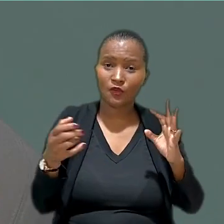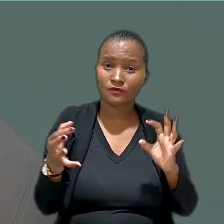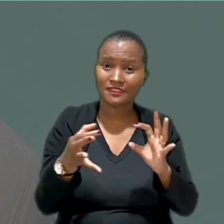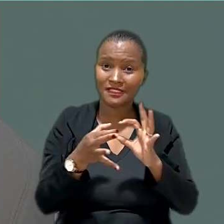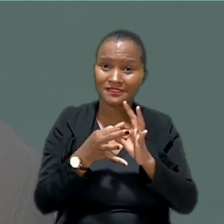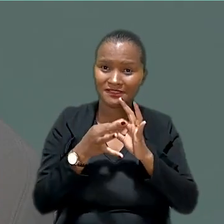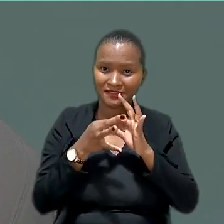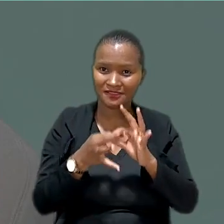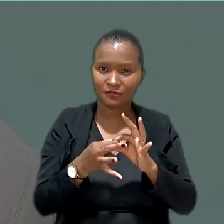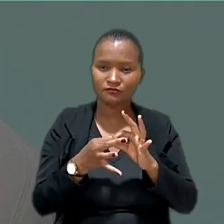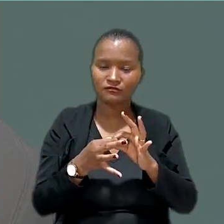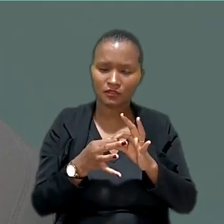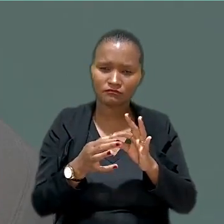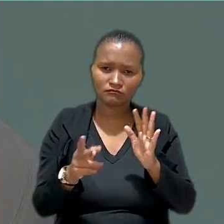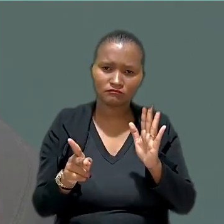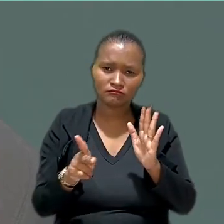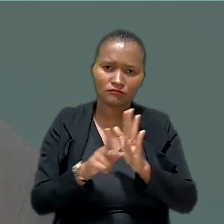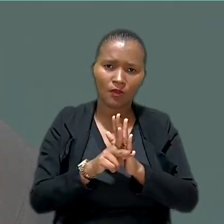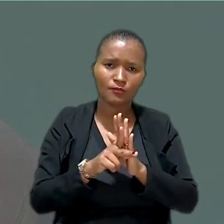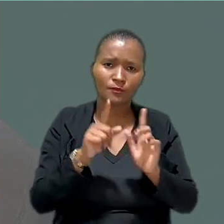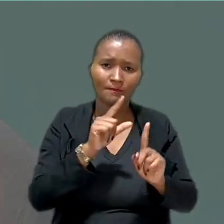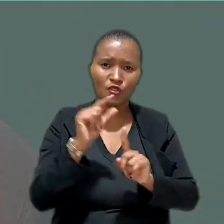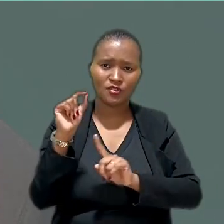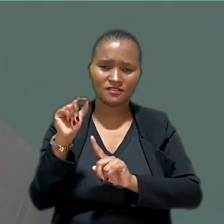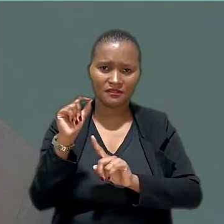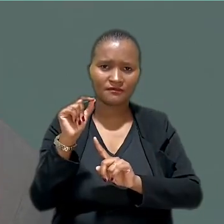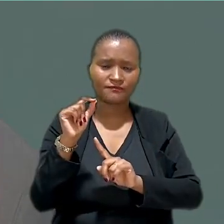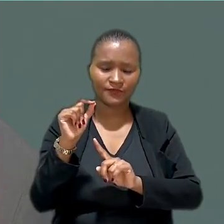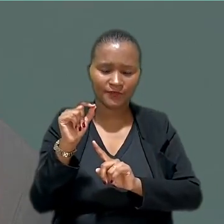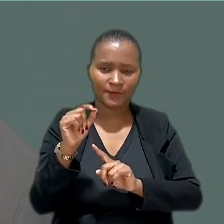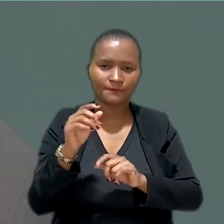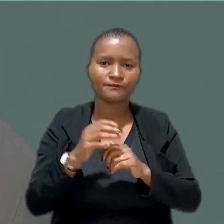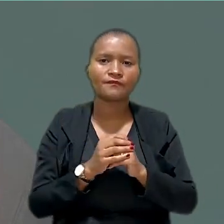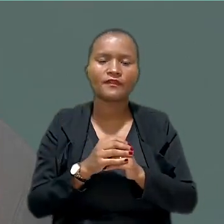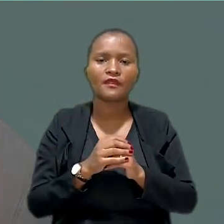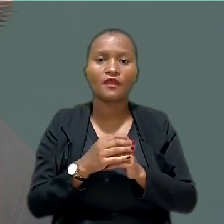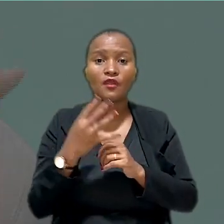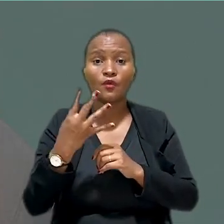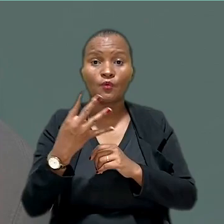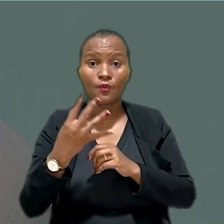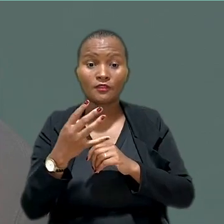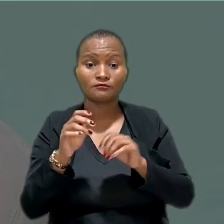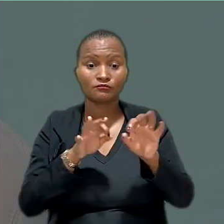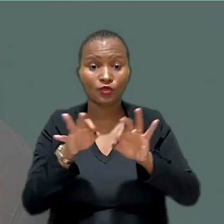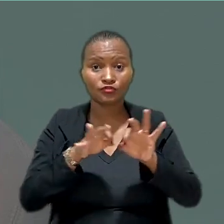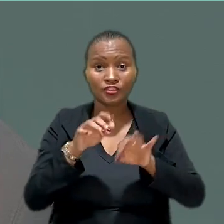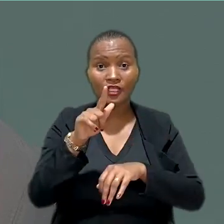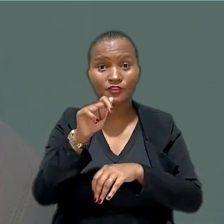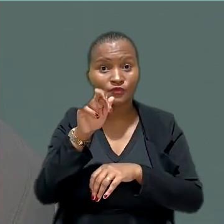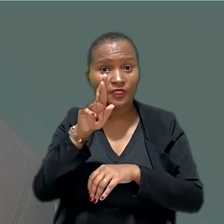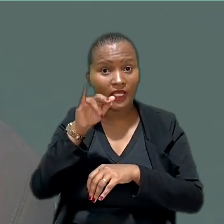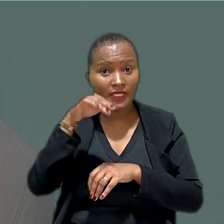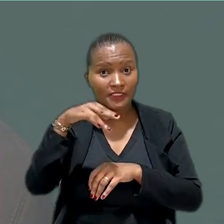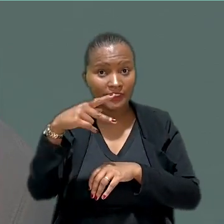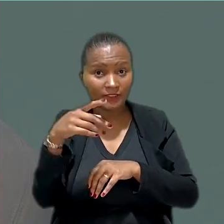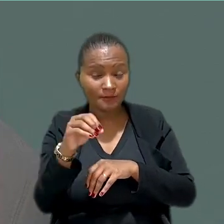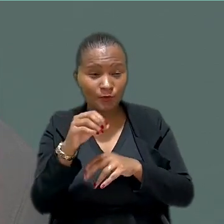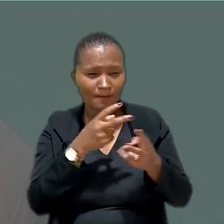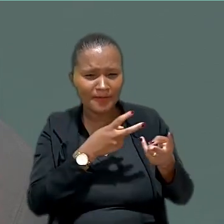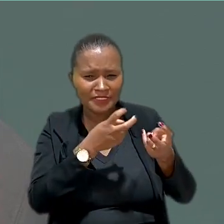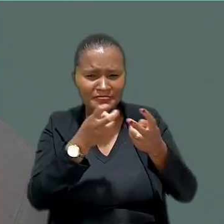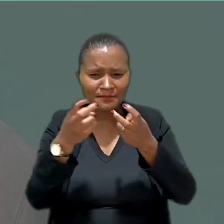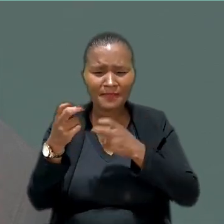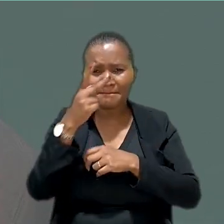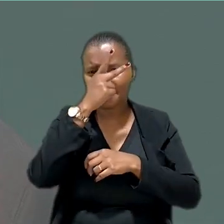priorizar as pautas de conciliação para aqueles devedores a que me referi há pouco. 4, projeto garimpo, isto é, identificar